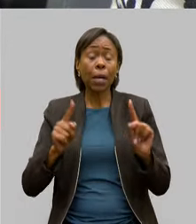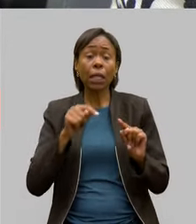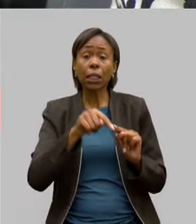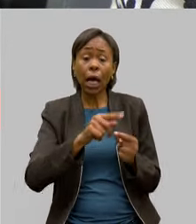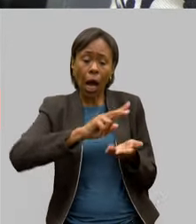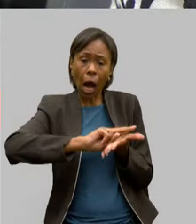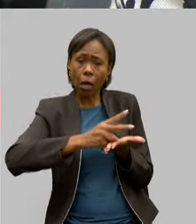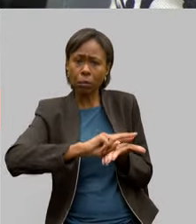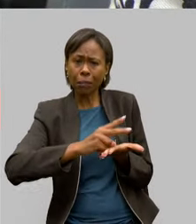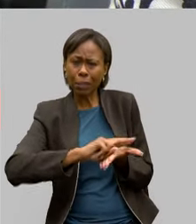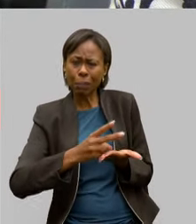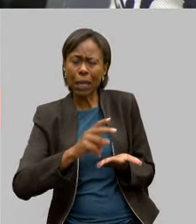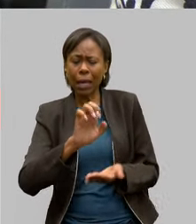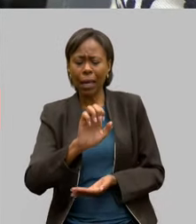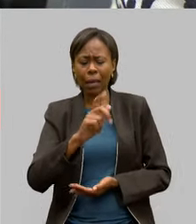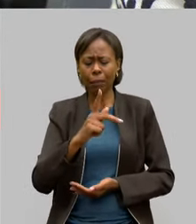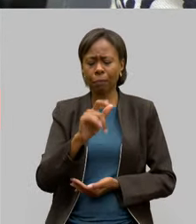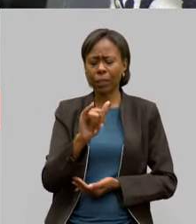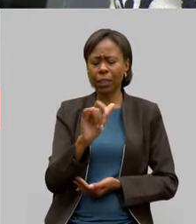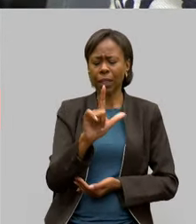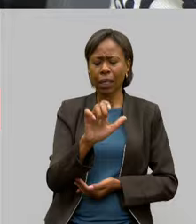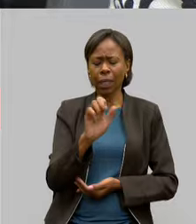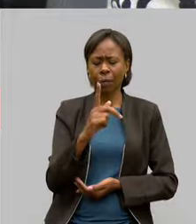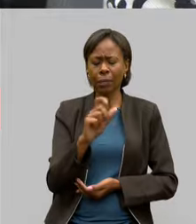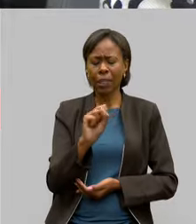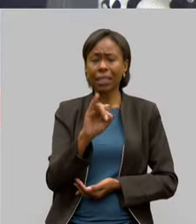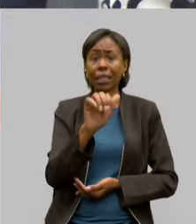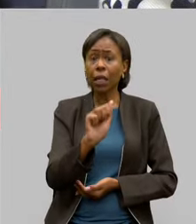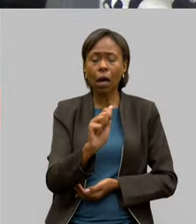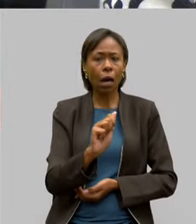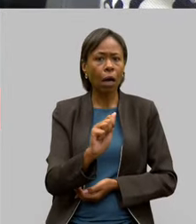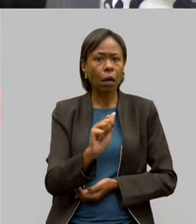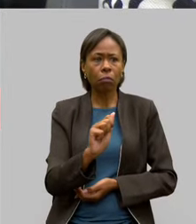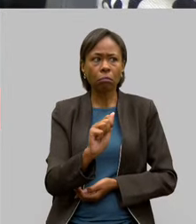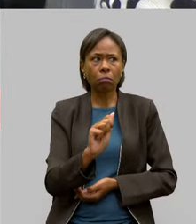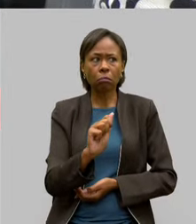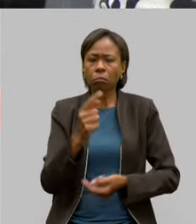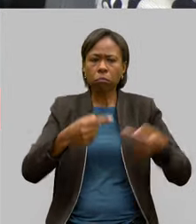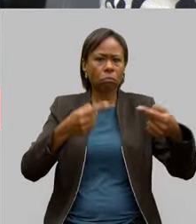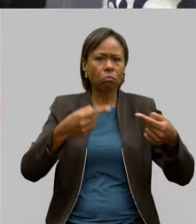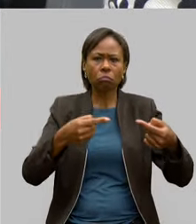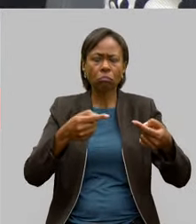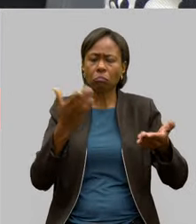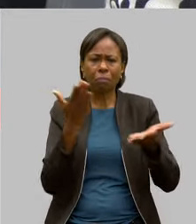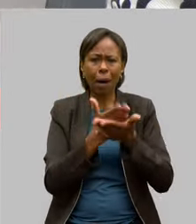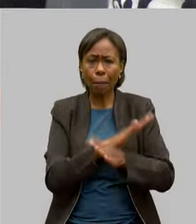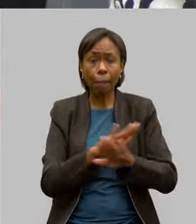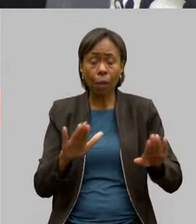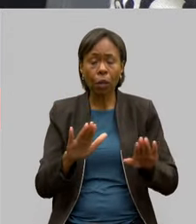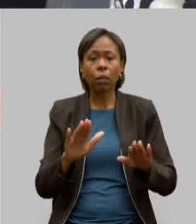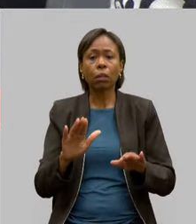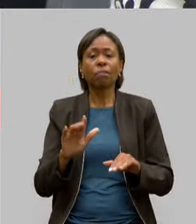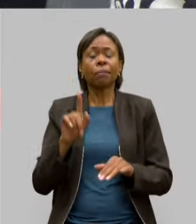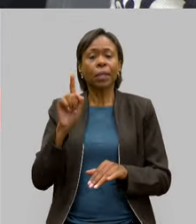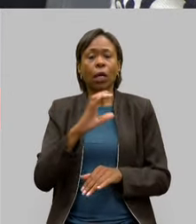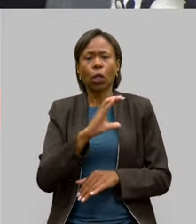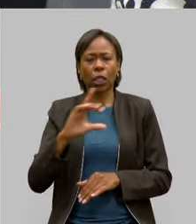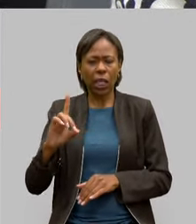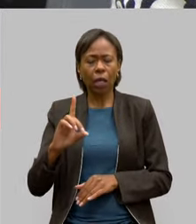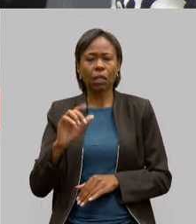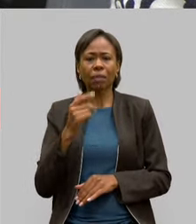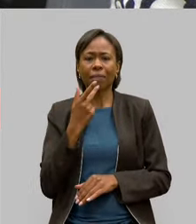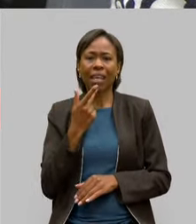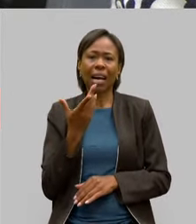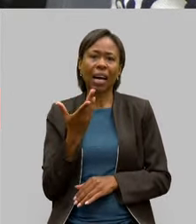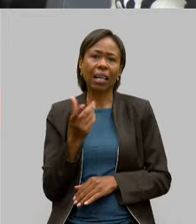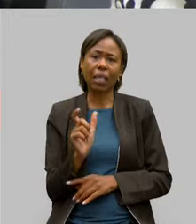não se discute em que infelizmente isso ocorreu na justiça federal e que nós tivemos desculpa a a a expressão